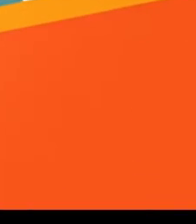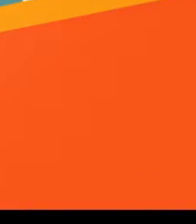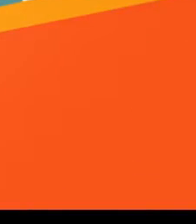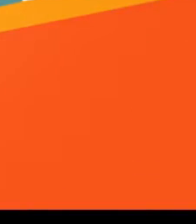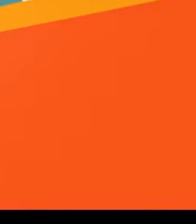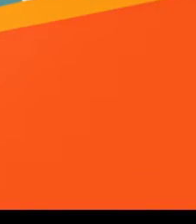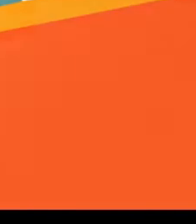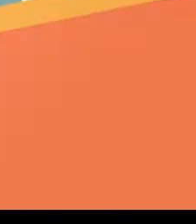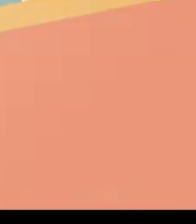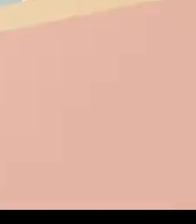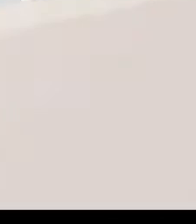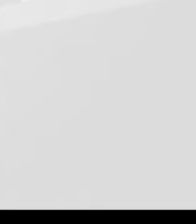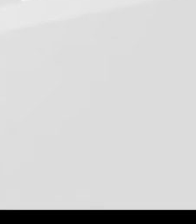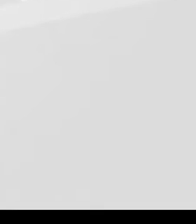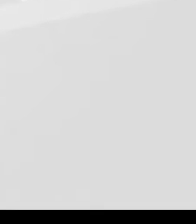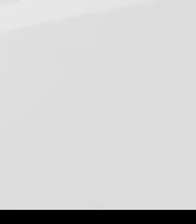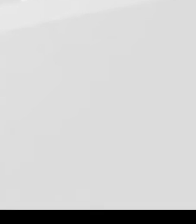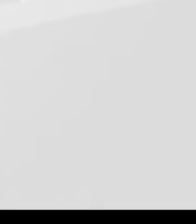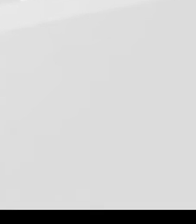Música